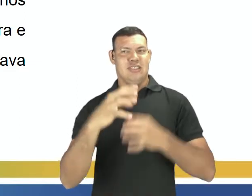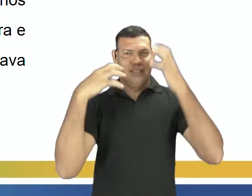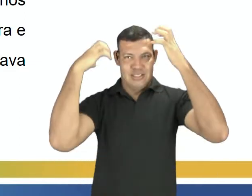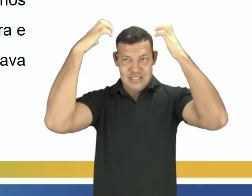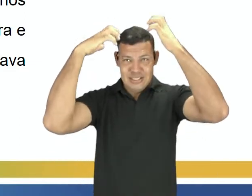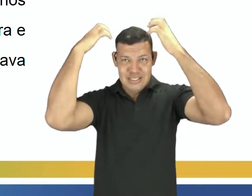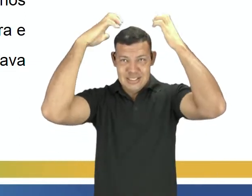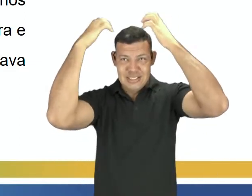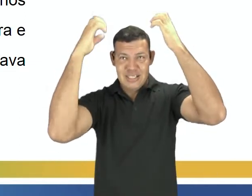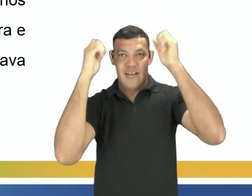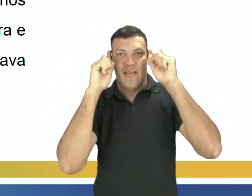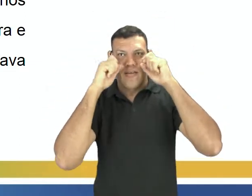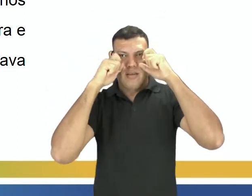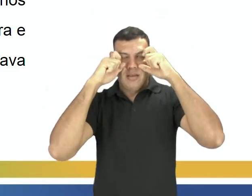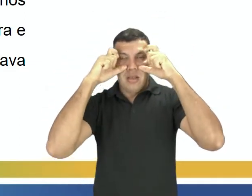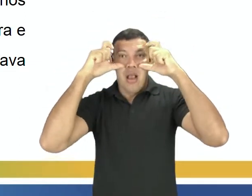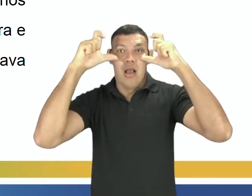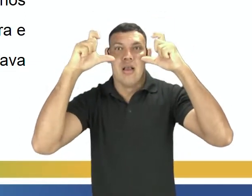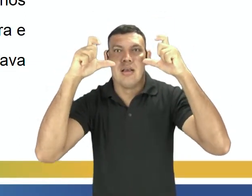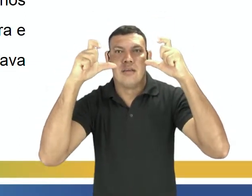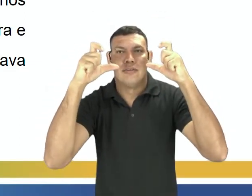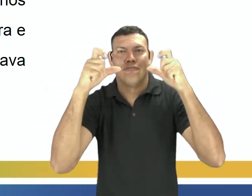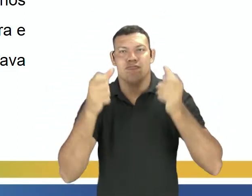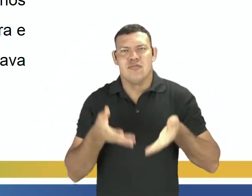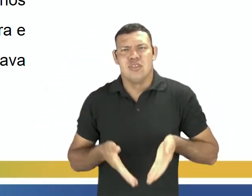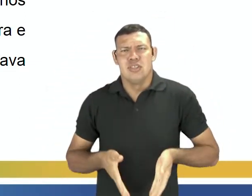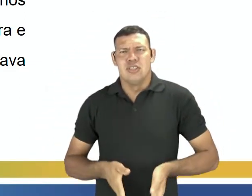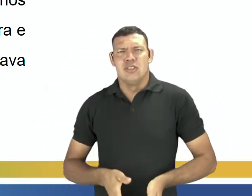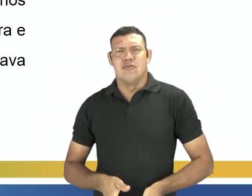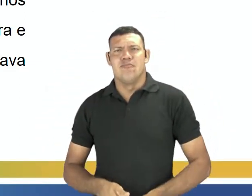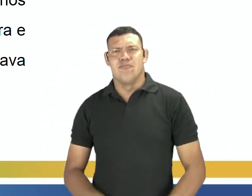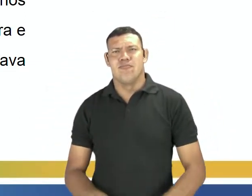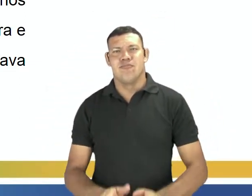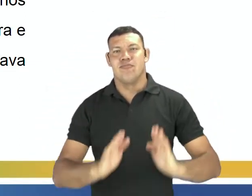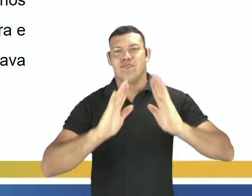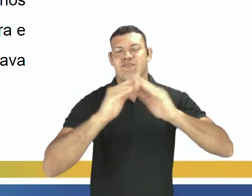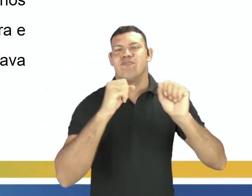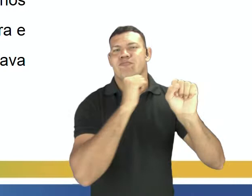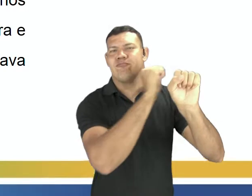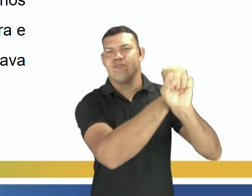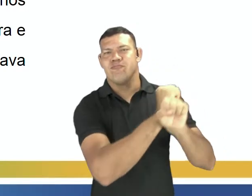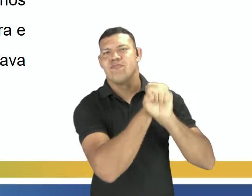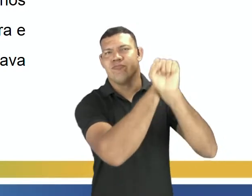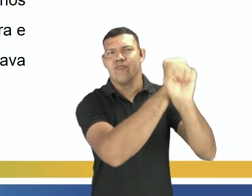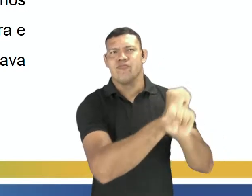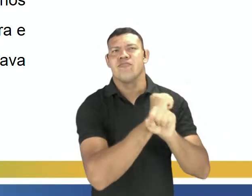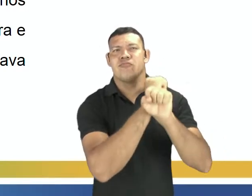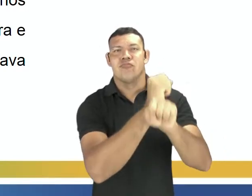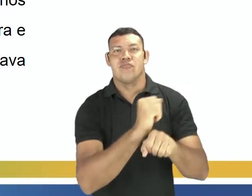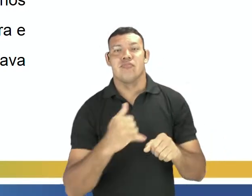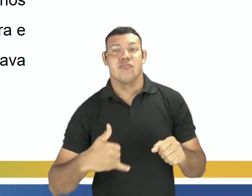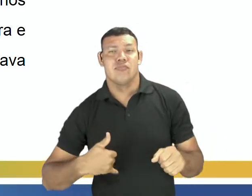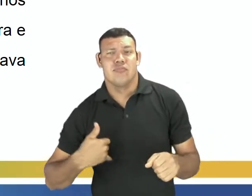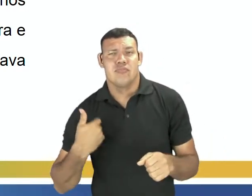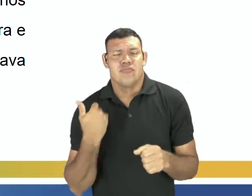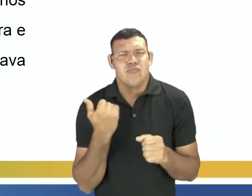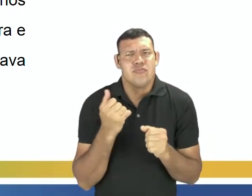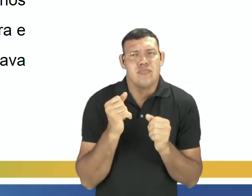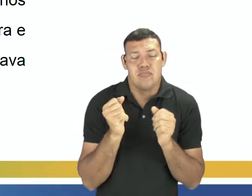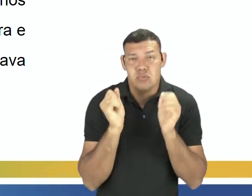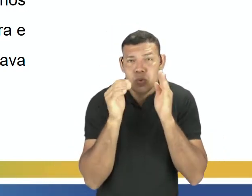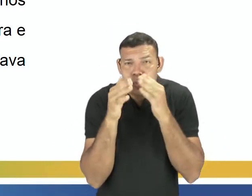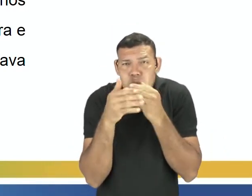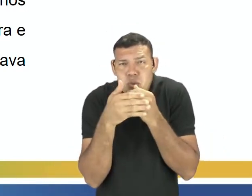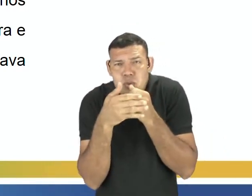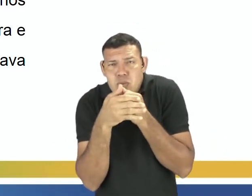russos e olhos assustados. Nascera na senzala, de mãe escrava e seus primeiros anos vivera-os pelos cantos escuros